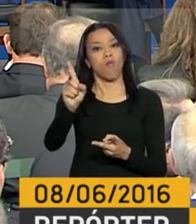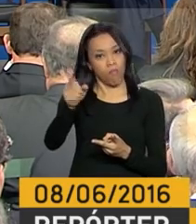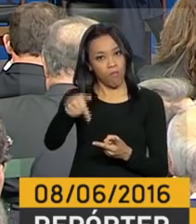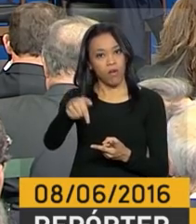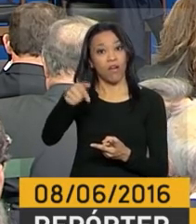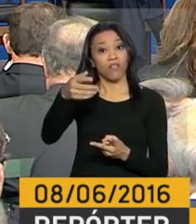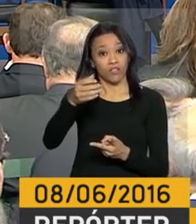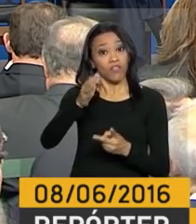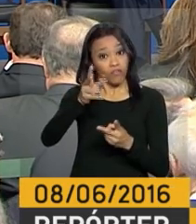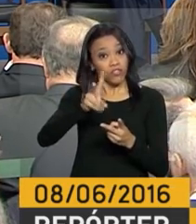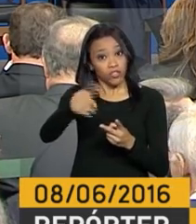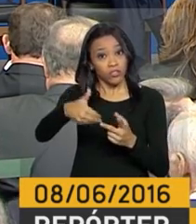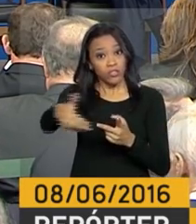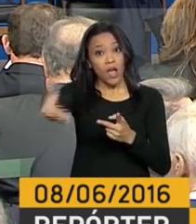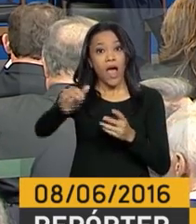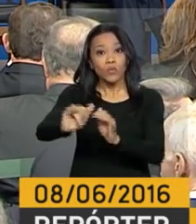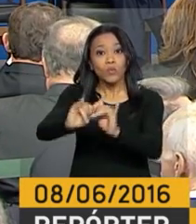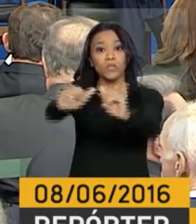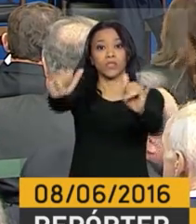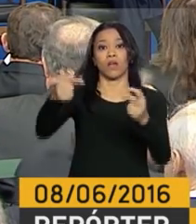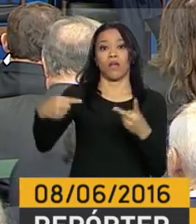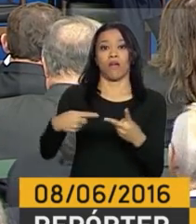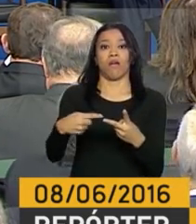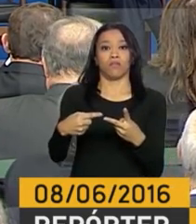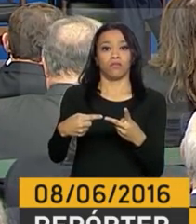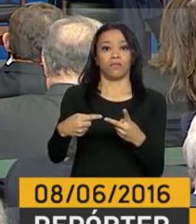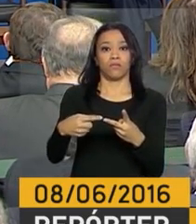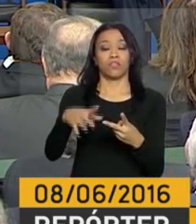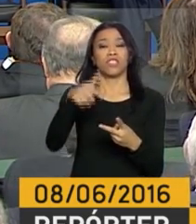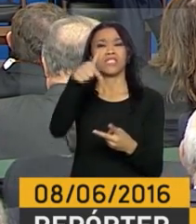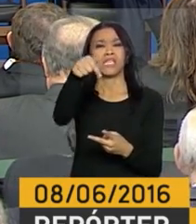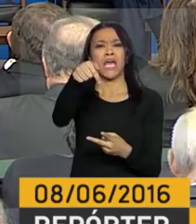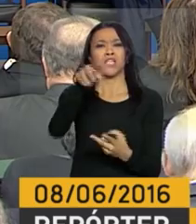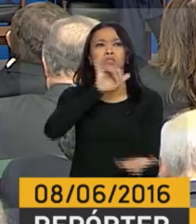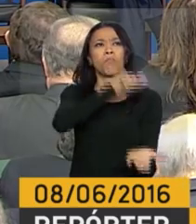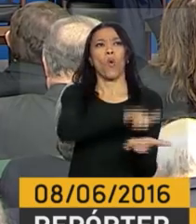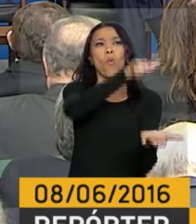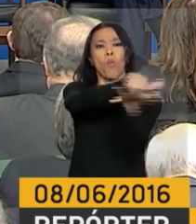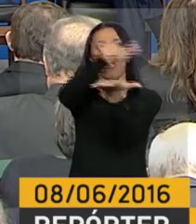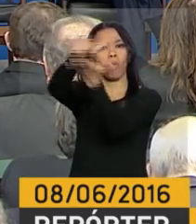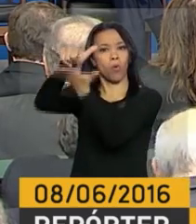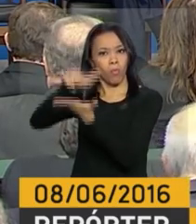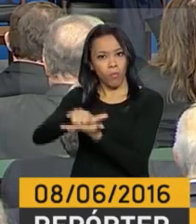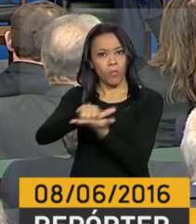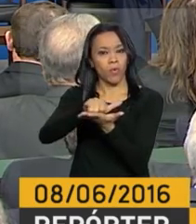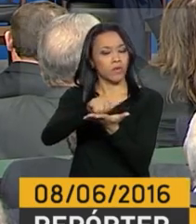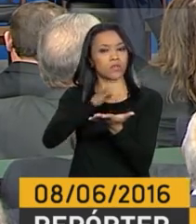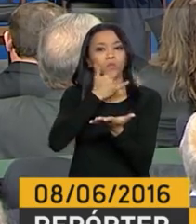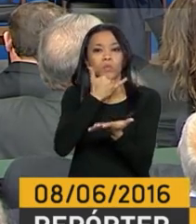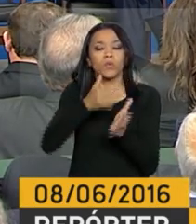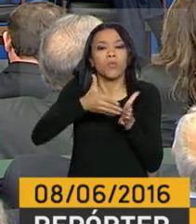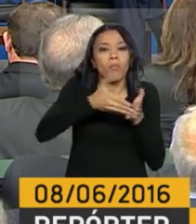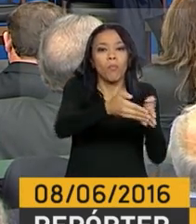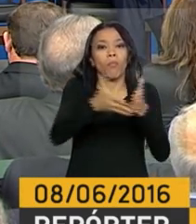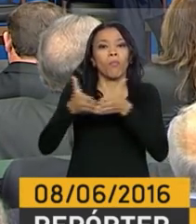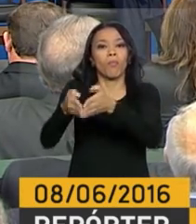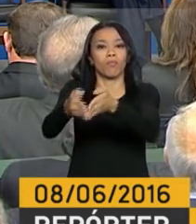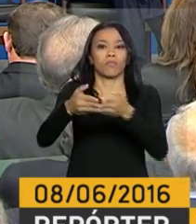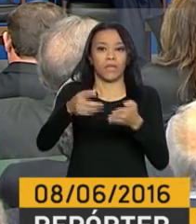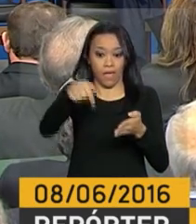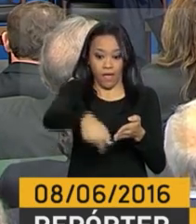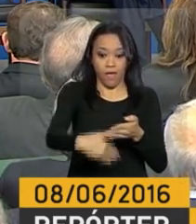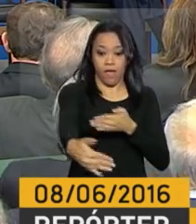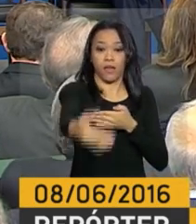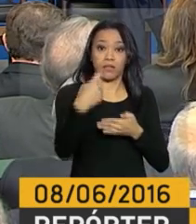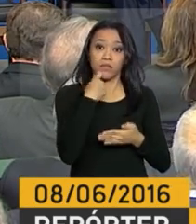inclusive anunciados como eh o de sete portos que iria se dar na na sexta-feira